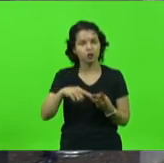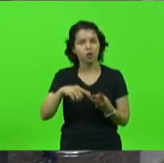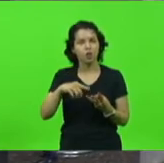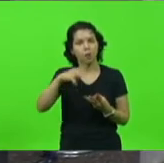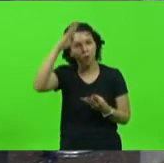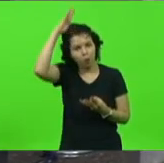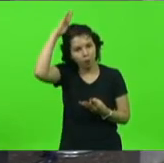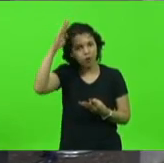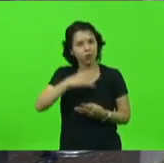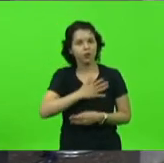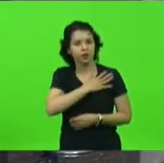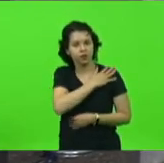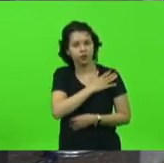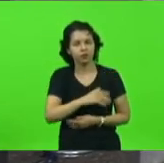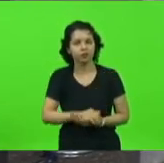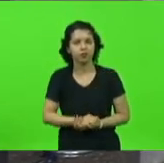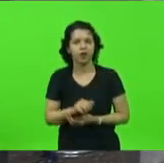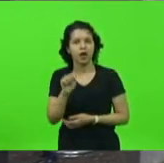a Associação